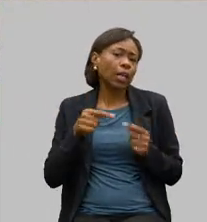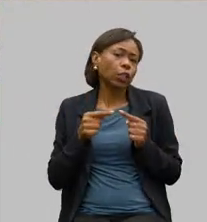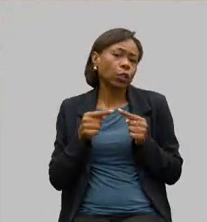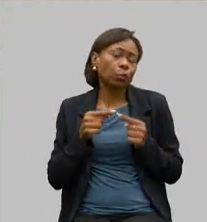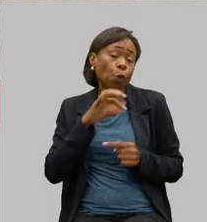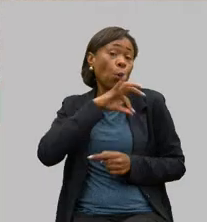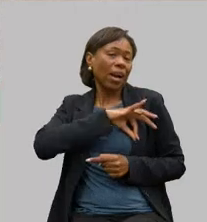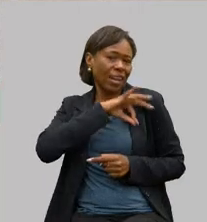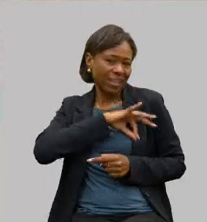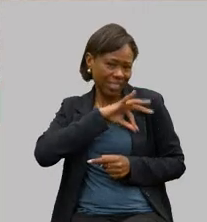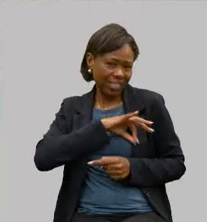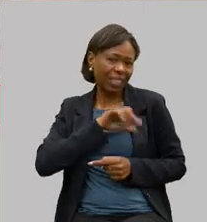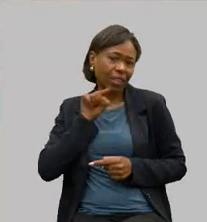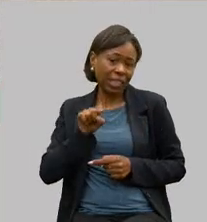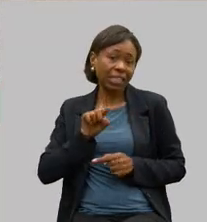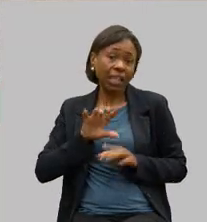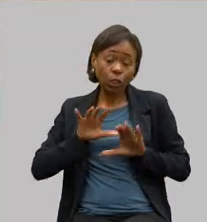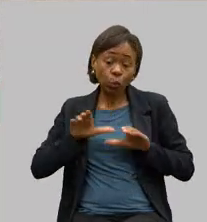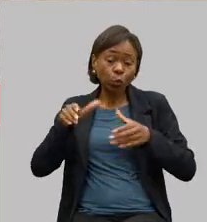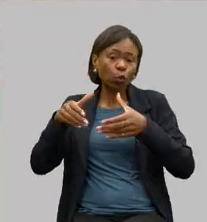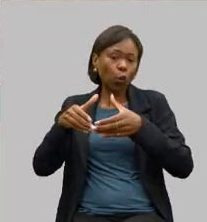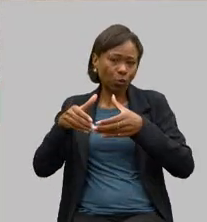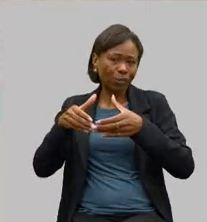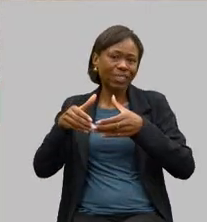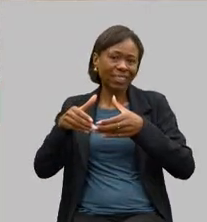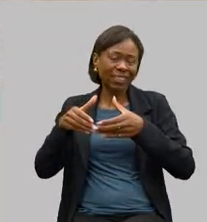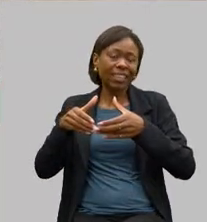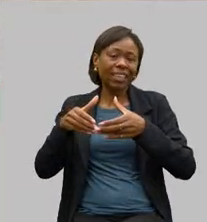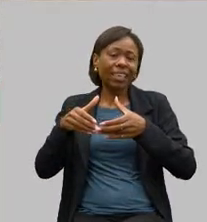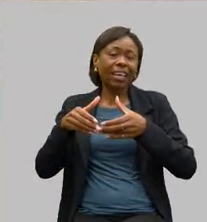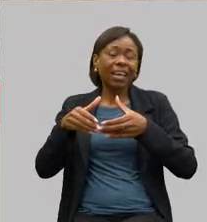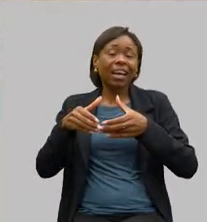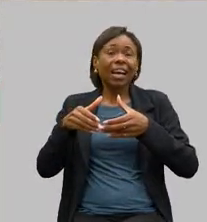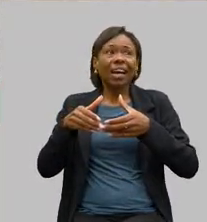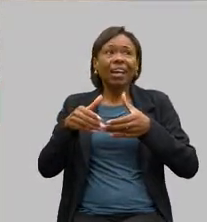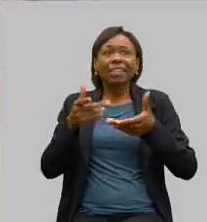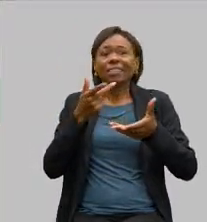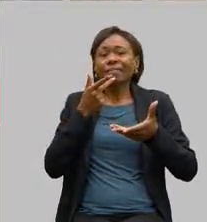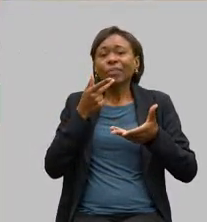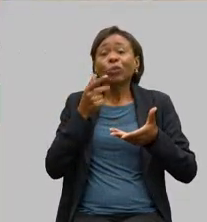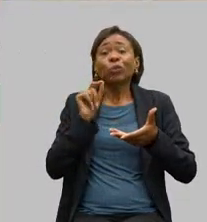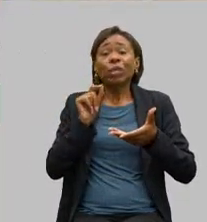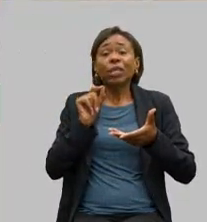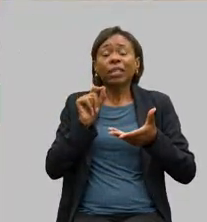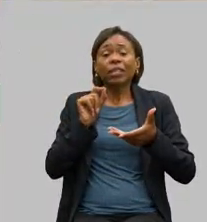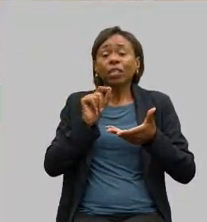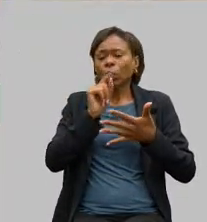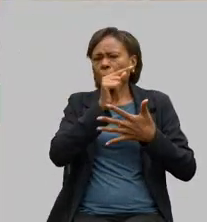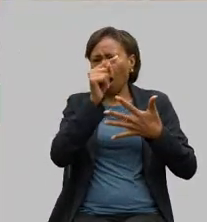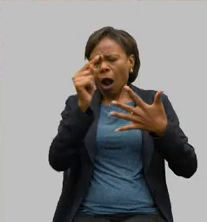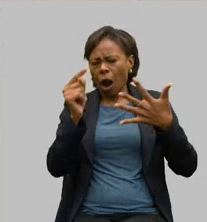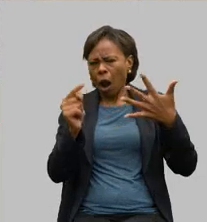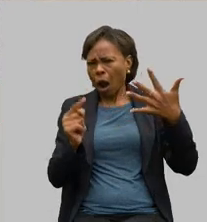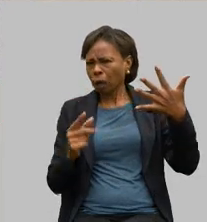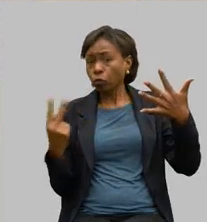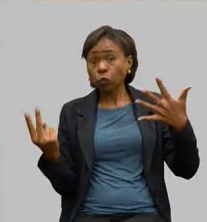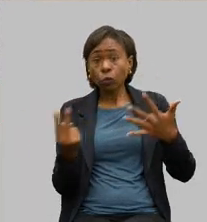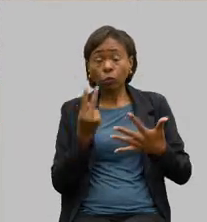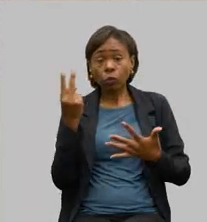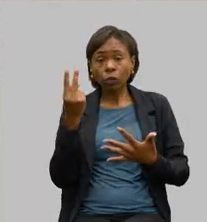Comunitária e nós estamos falando de um circuito que é rico diverso nós temos secretário mais de 10